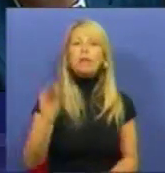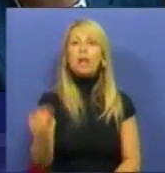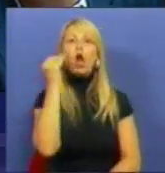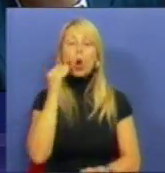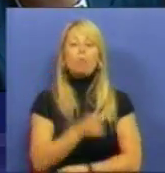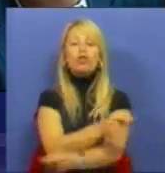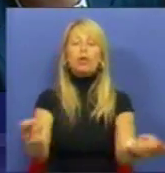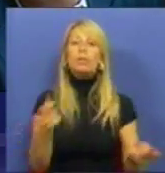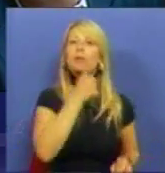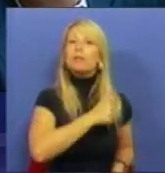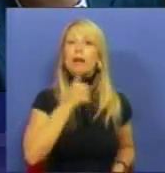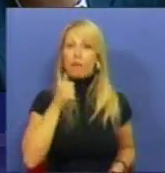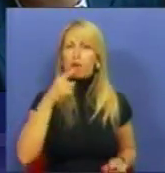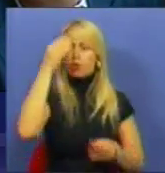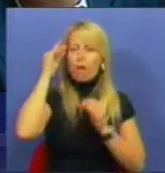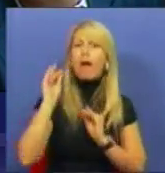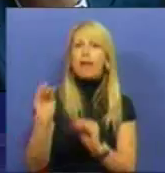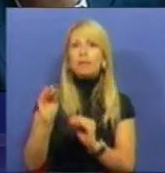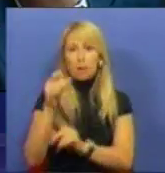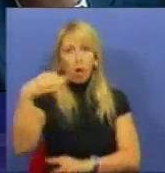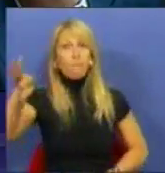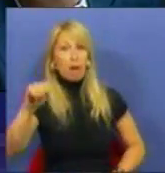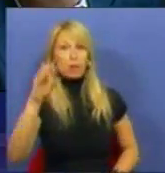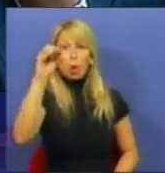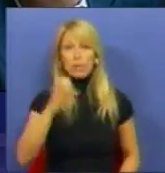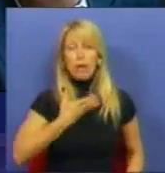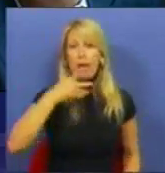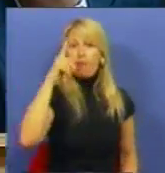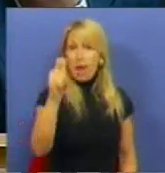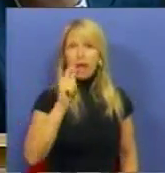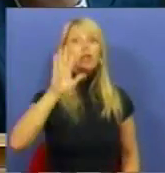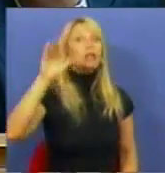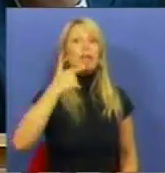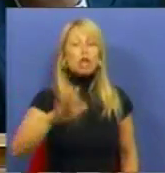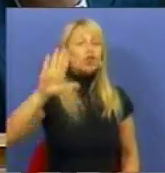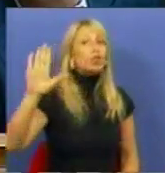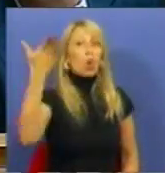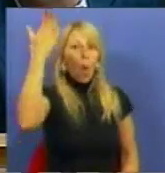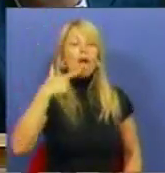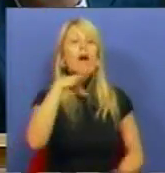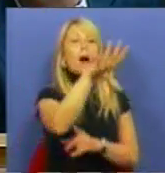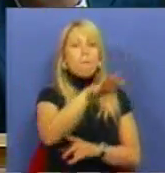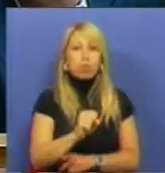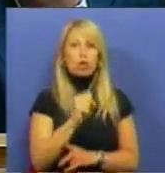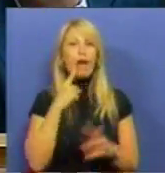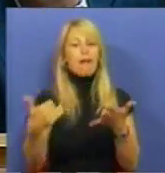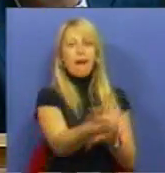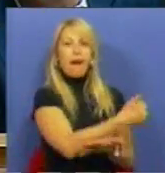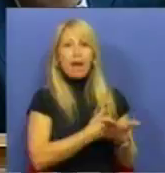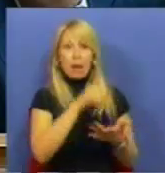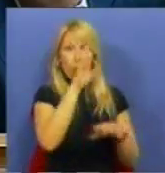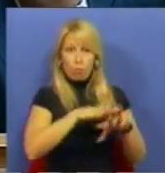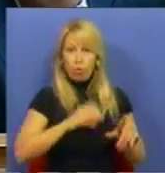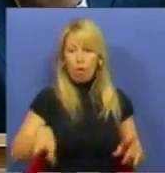governo do Partido Socialista. É a OCDE que diz, primeiro, que se vai buscar rendimentos aos rendimentos do capital, que